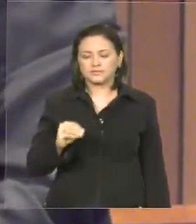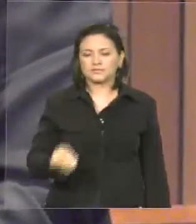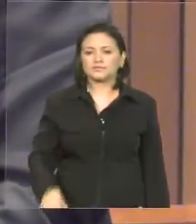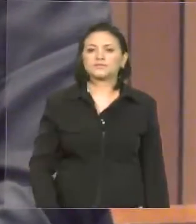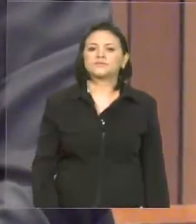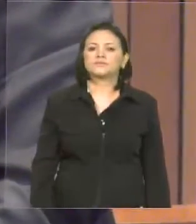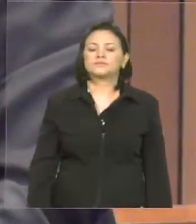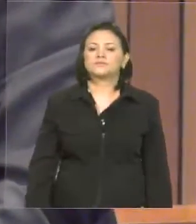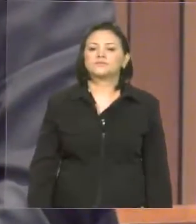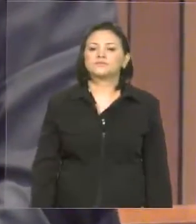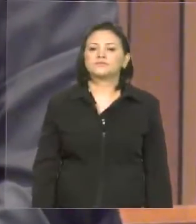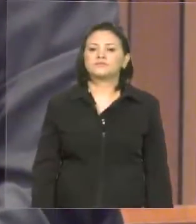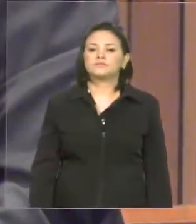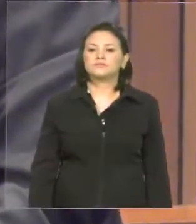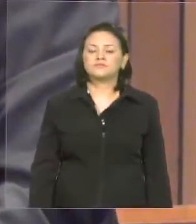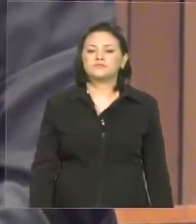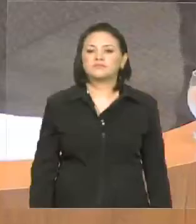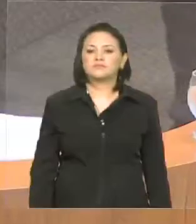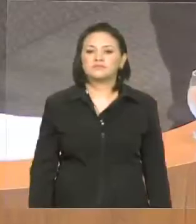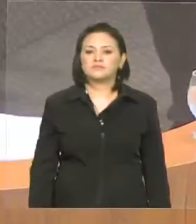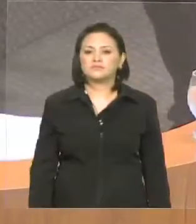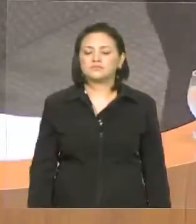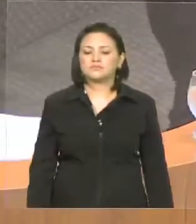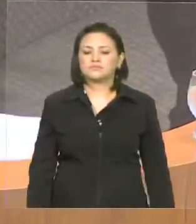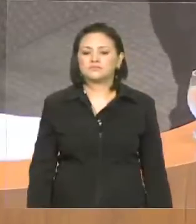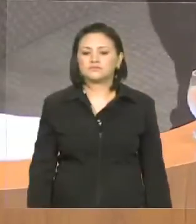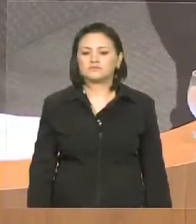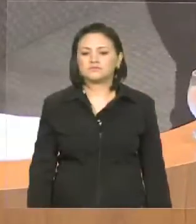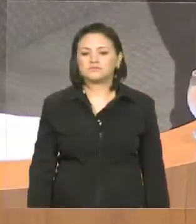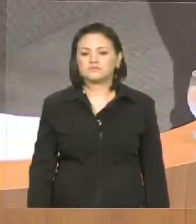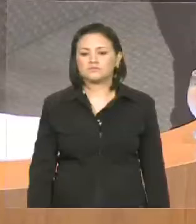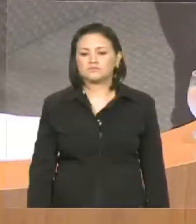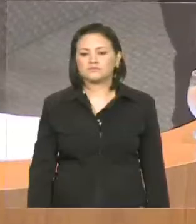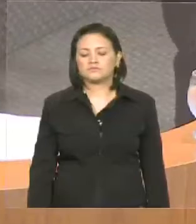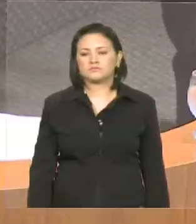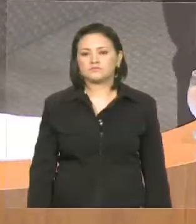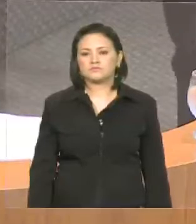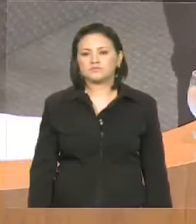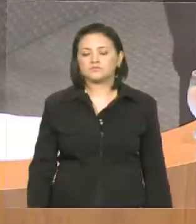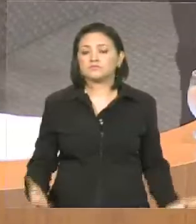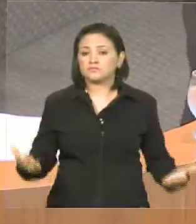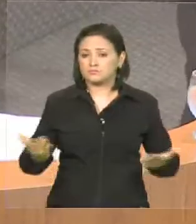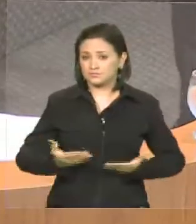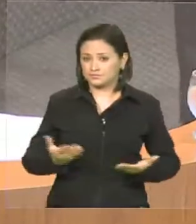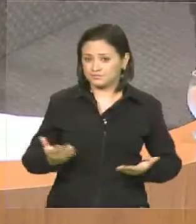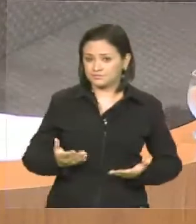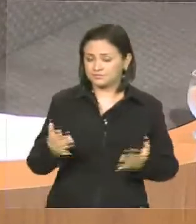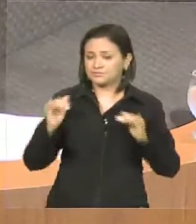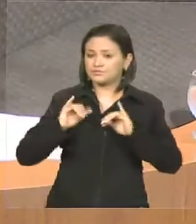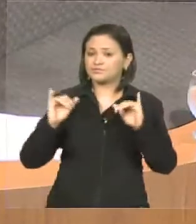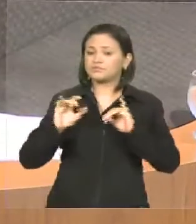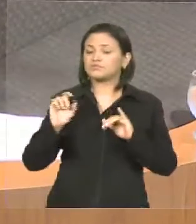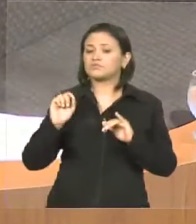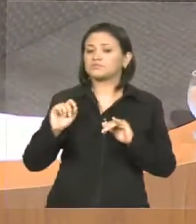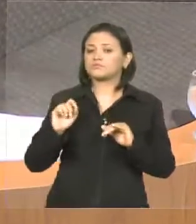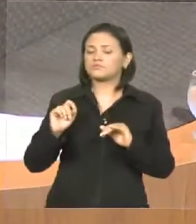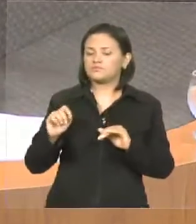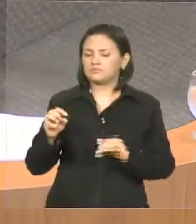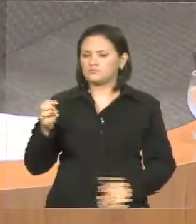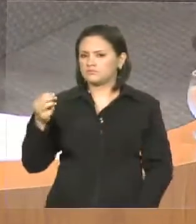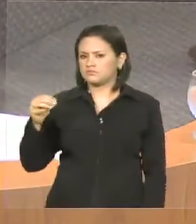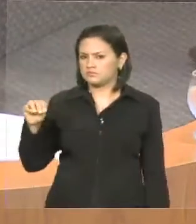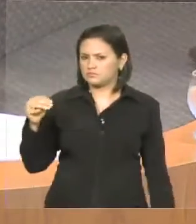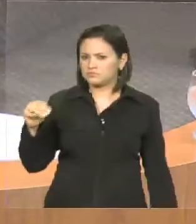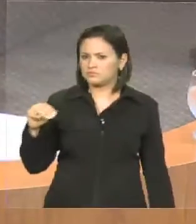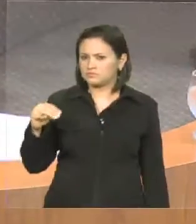Estado, deputado Adriano Sarney. Hoje, quando se fala no Maranhão, no sul do país, na região sudeste,